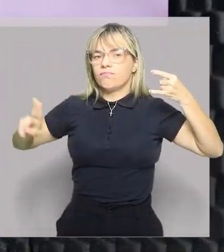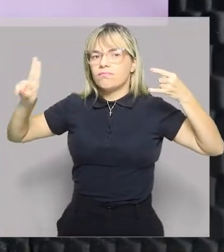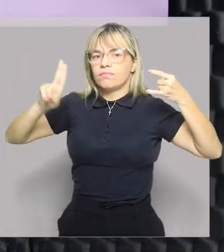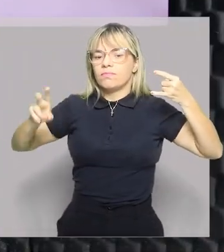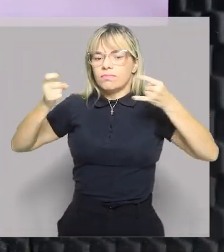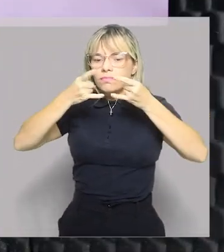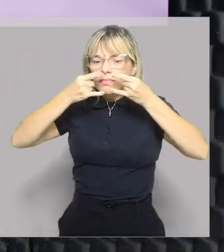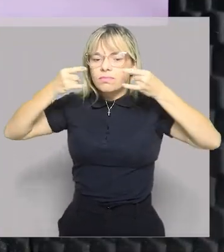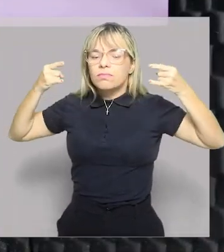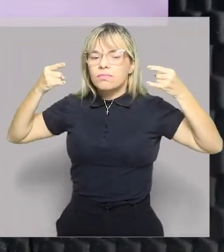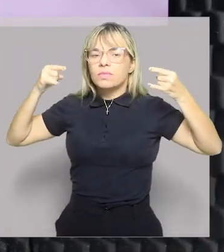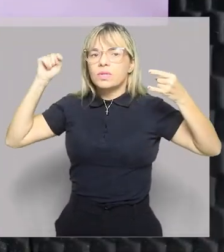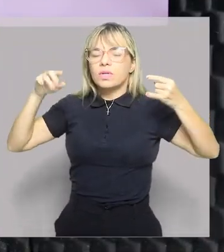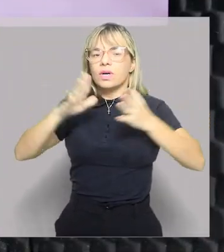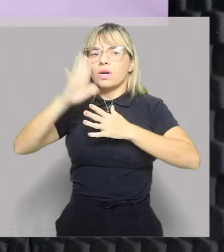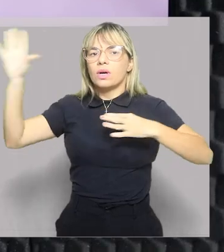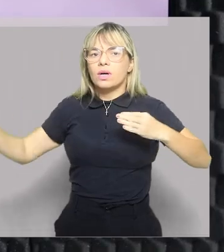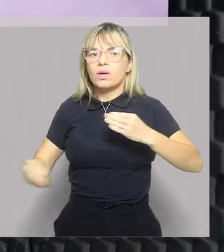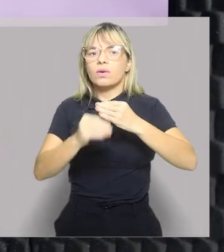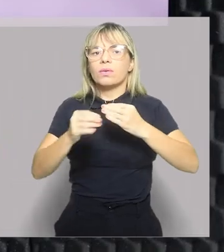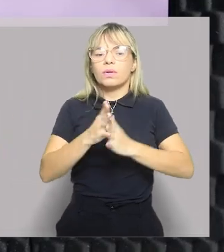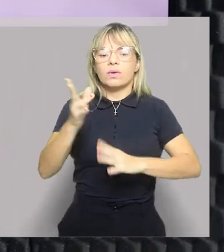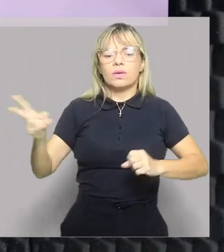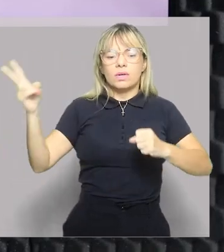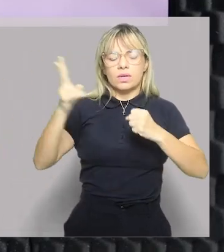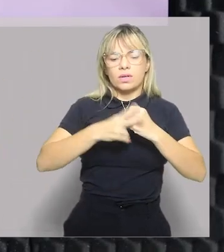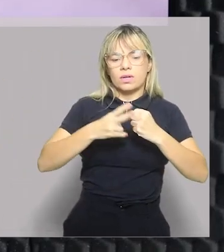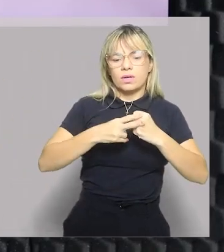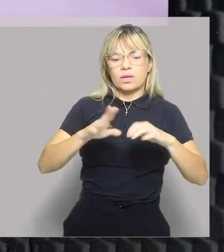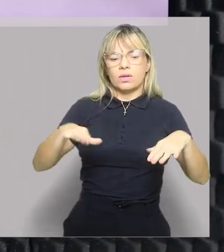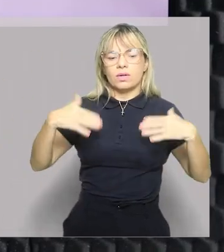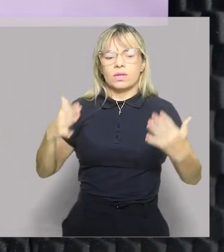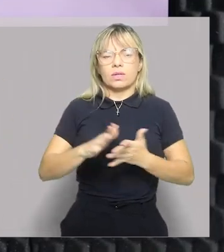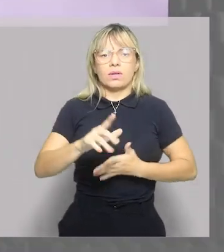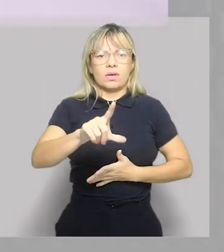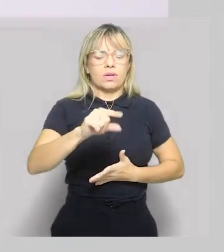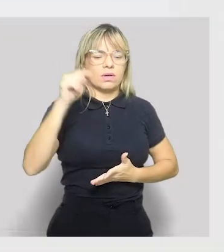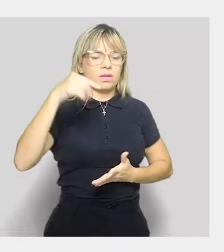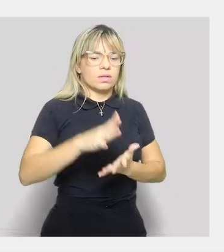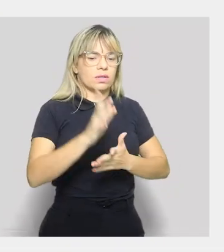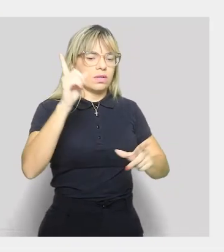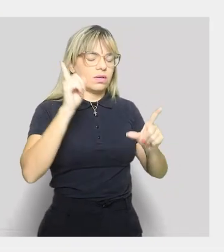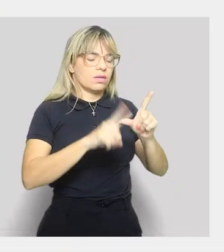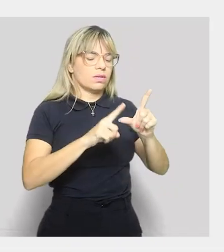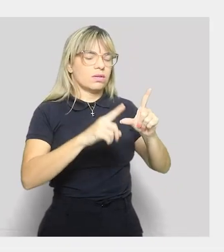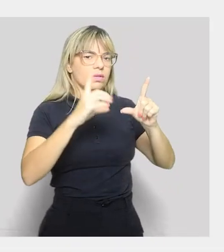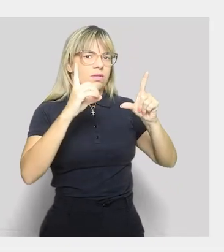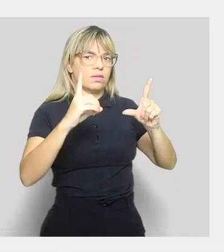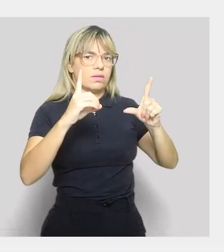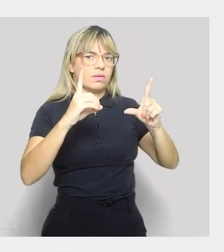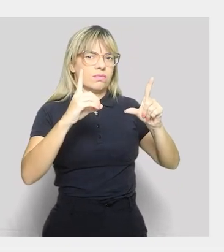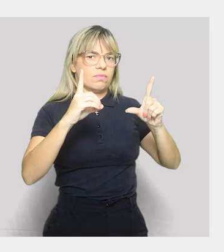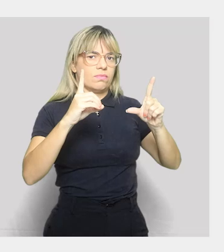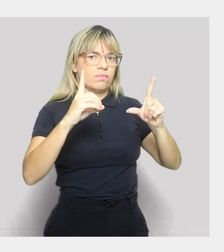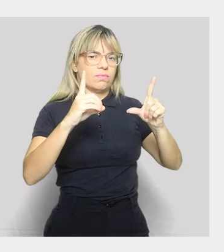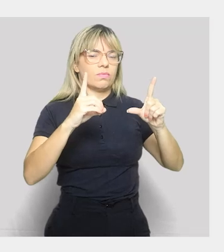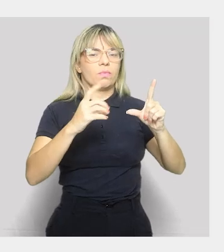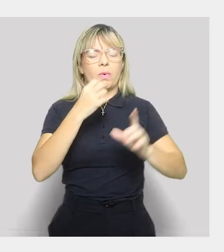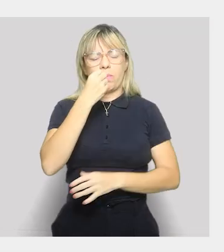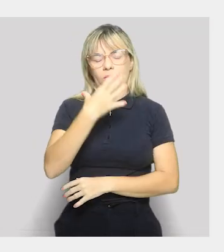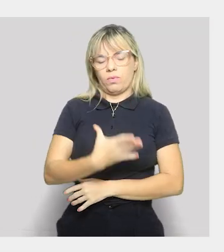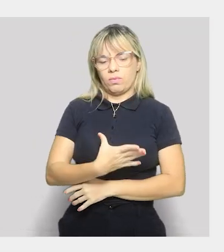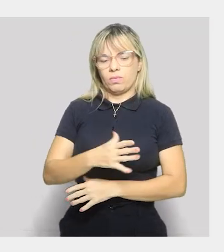algo. Máscara é o complemento verbal. Então, a opção correta é a letra D. Tá